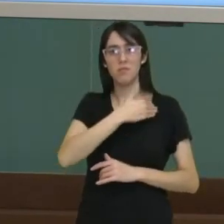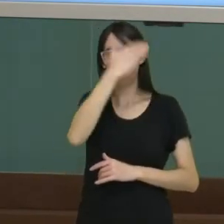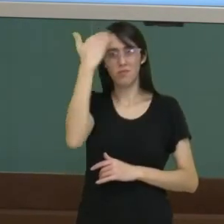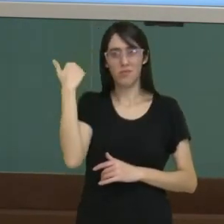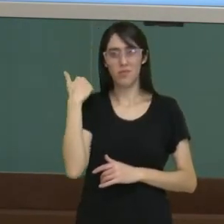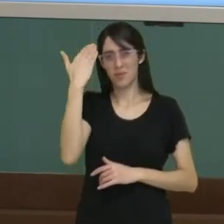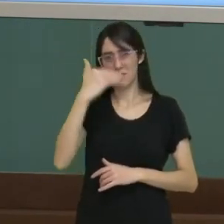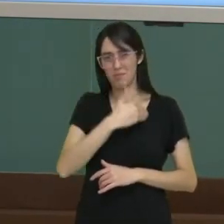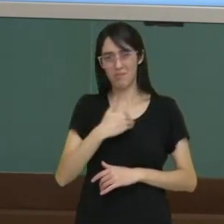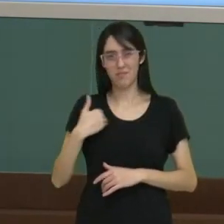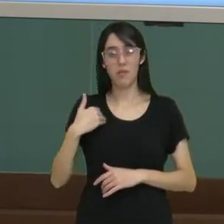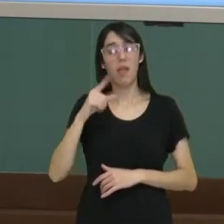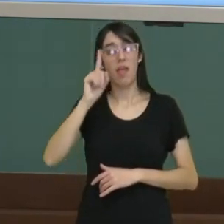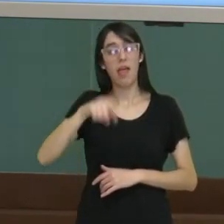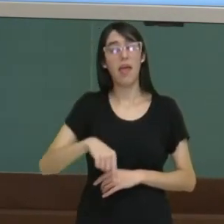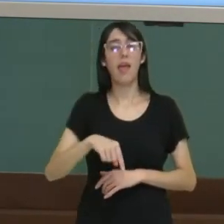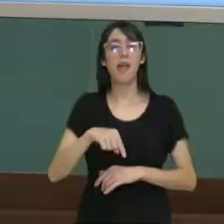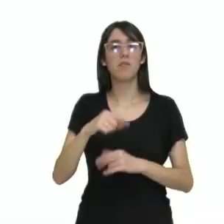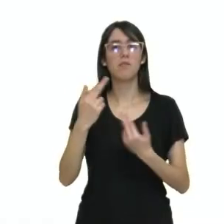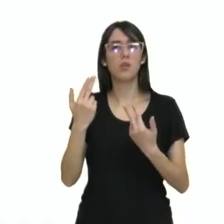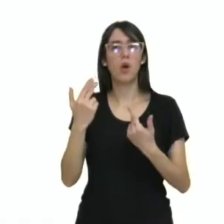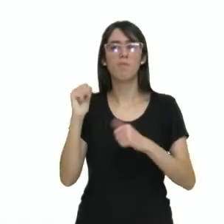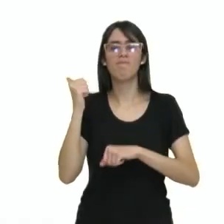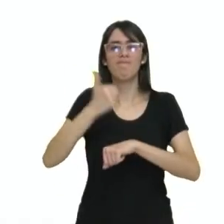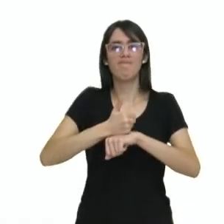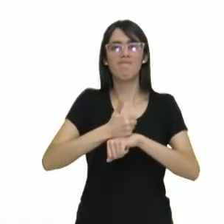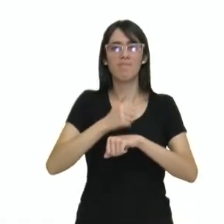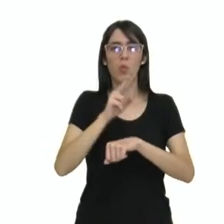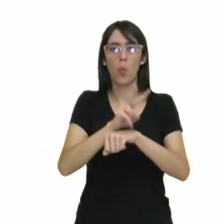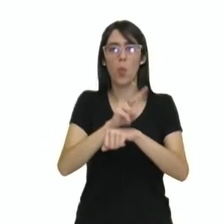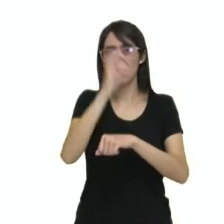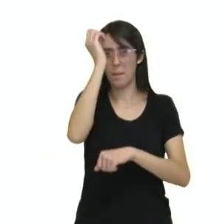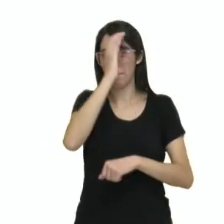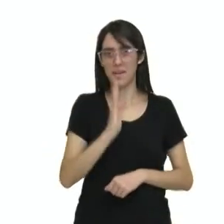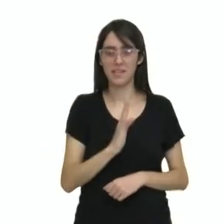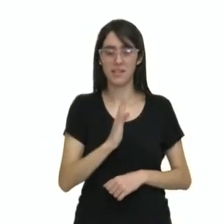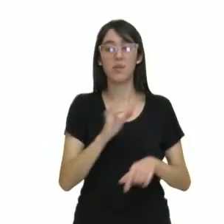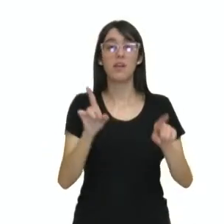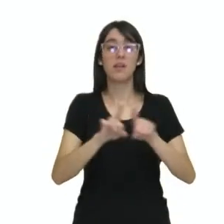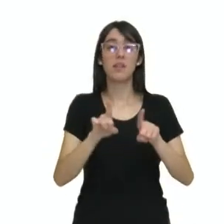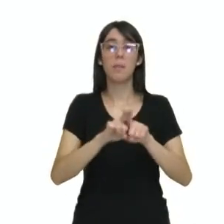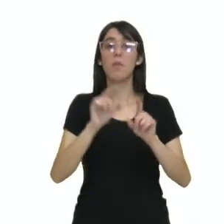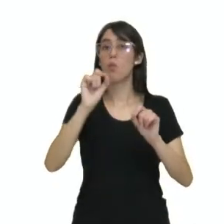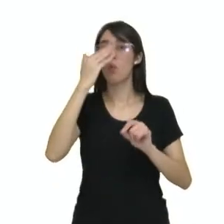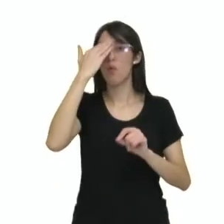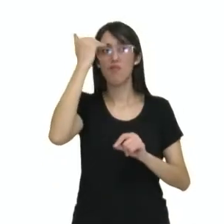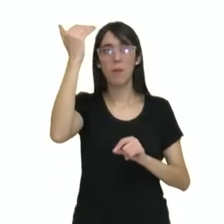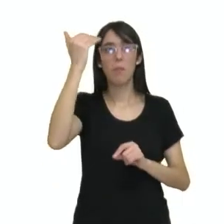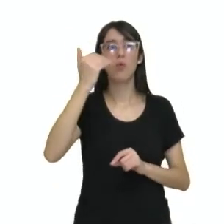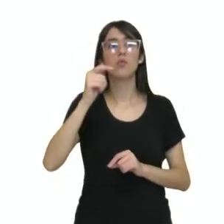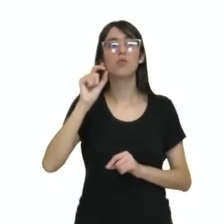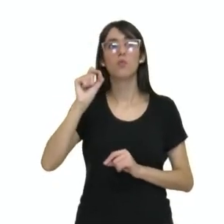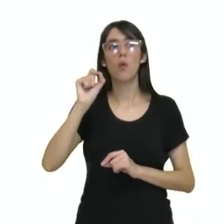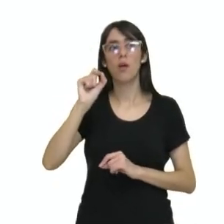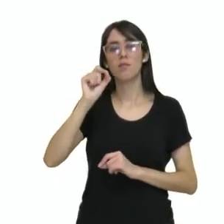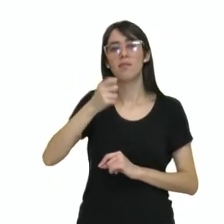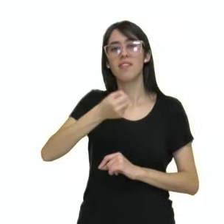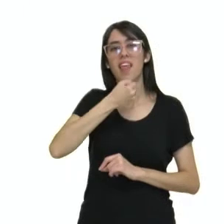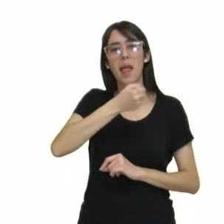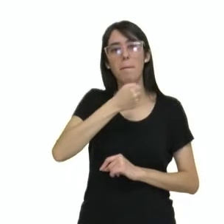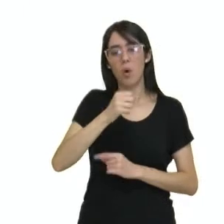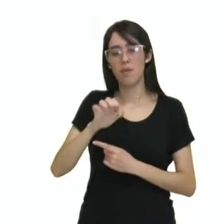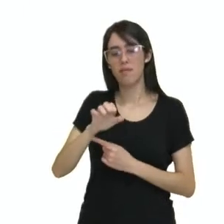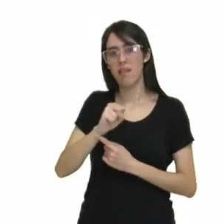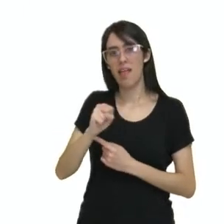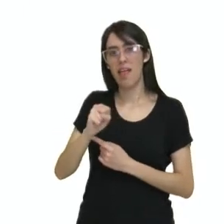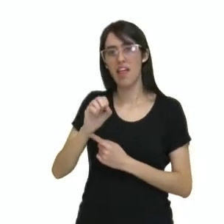certo? Um programa muito famoso nesse momento, pessoal, vai ser o Repórter Esso, né? A testemunha ocular